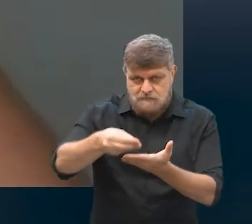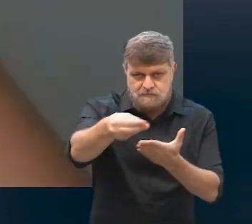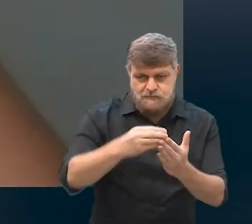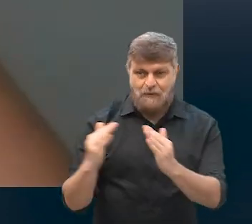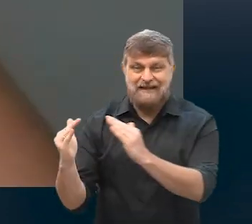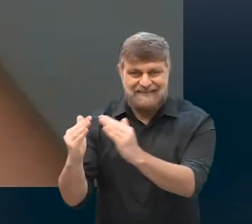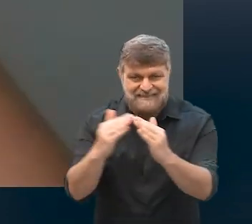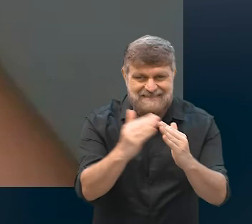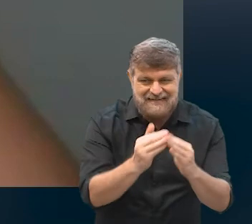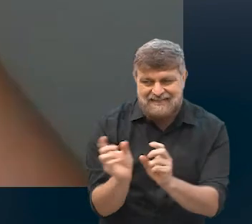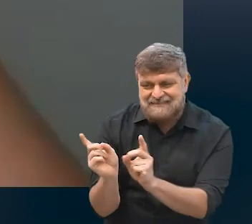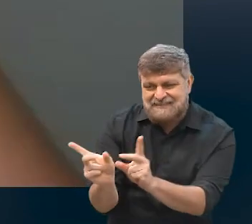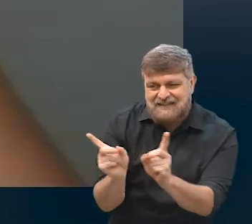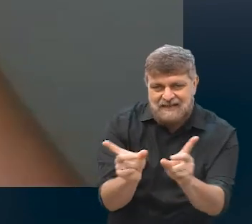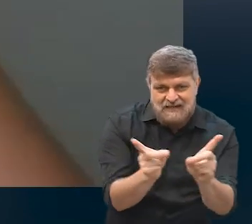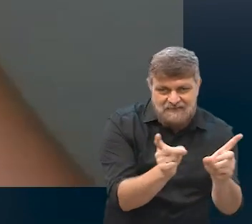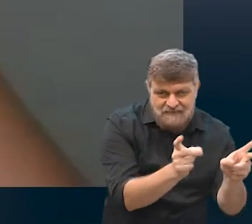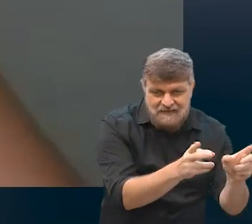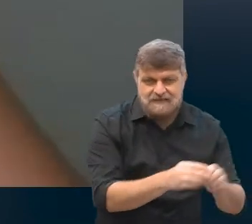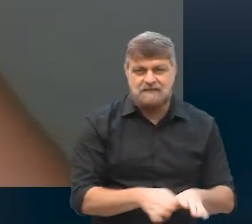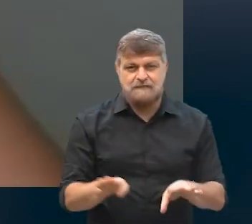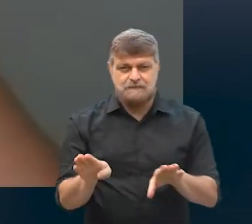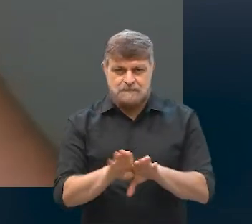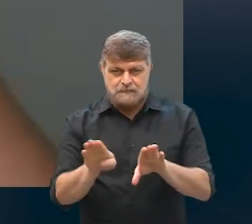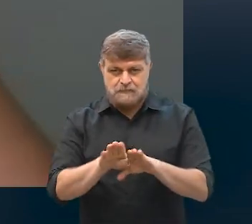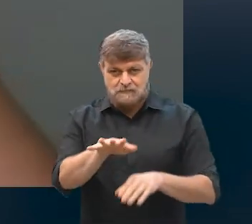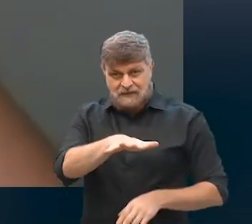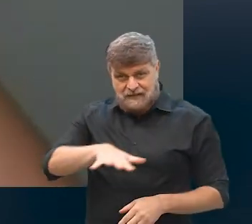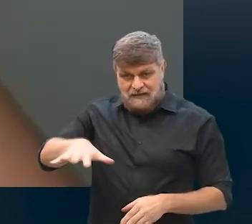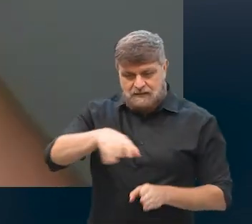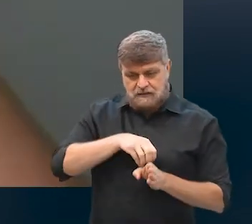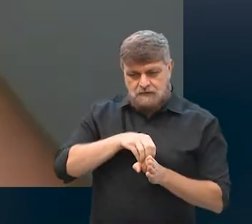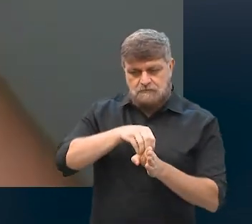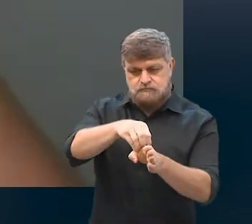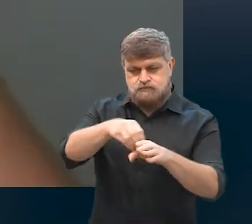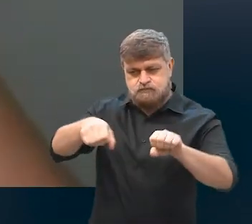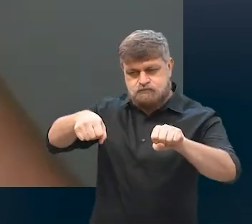expansão. E assim, na área de delivery,